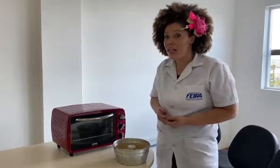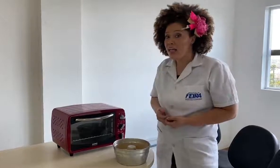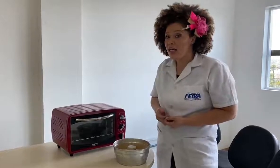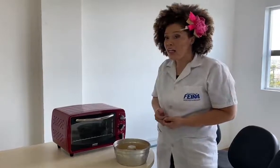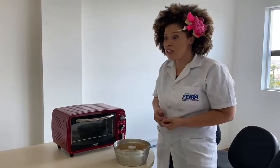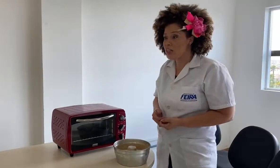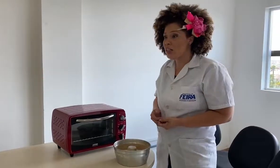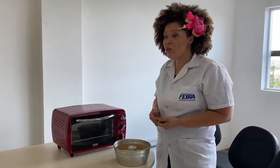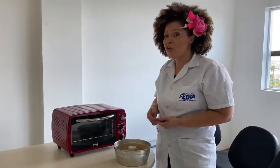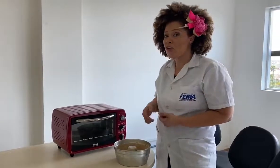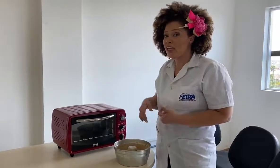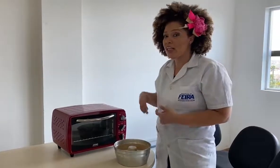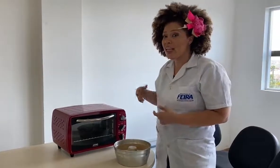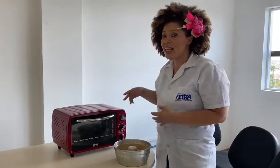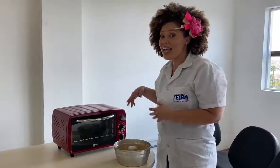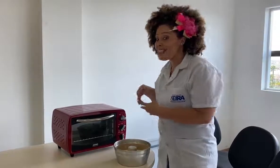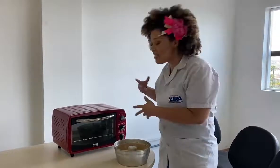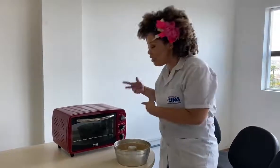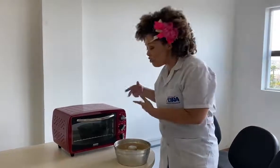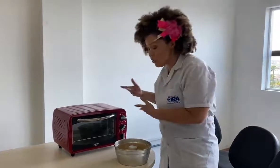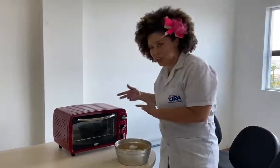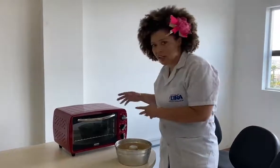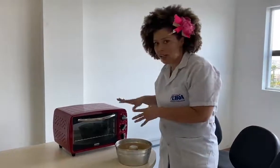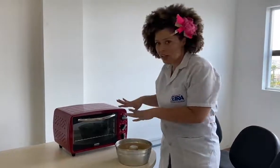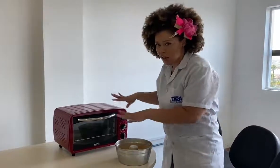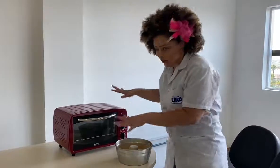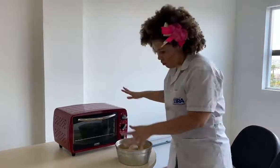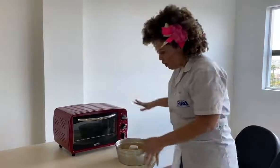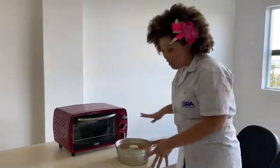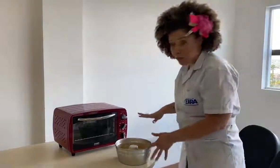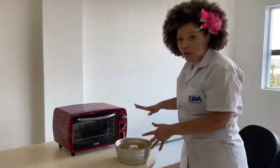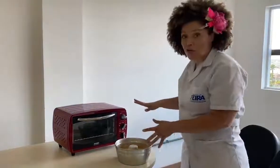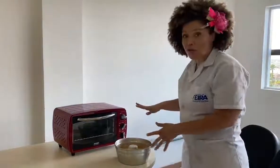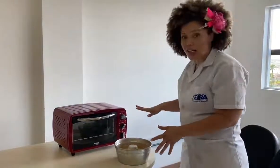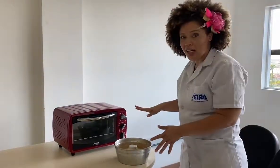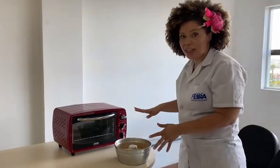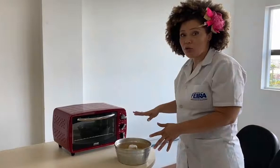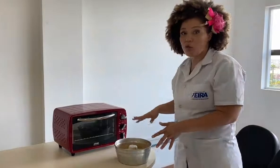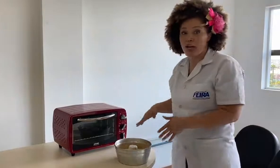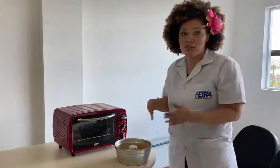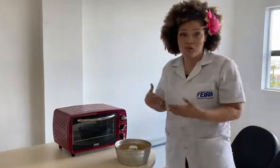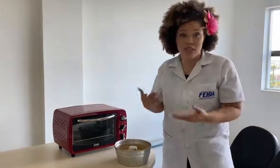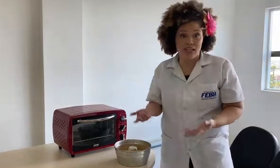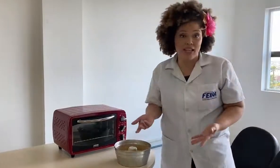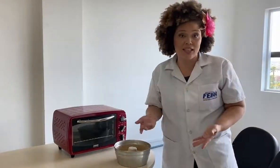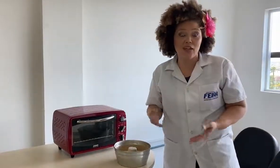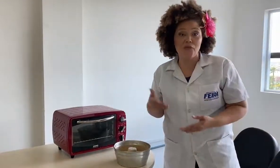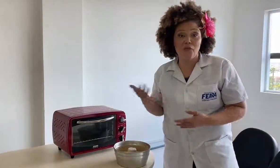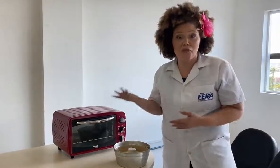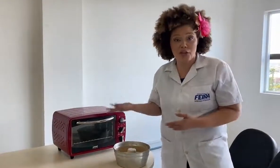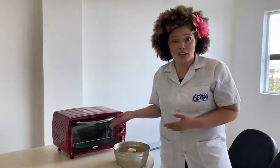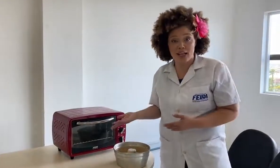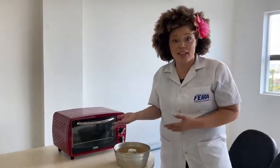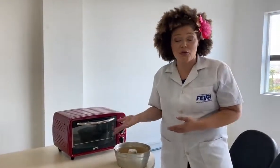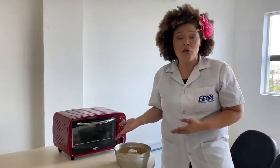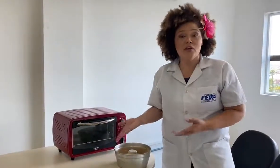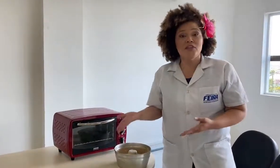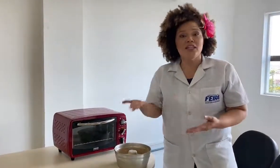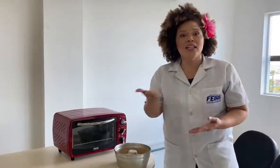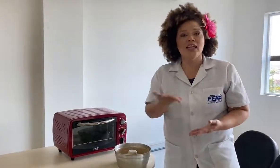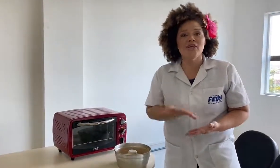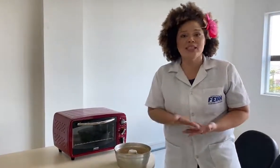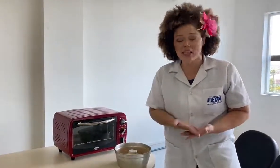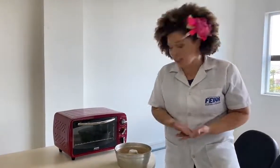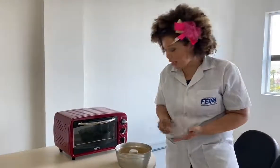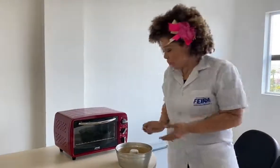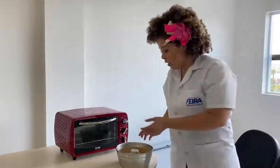ele antes, então eu vim aqui e acendi, né? No caso aqui é um forno elétrico, no caso de vocês aí, se não for forno elétrico,